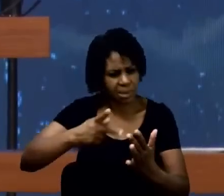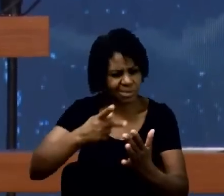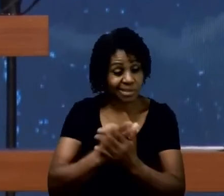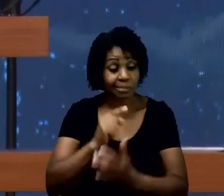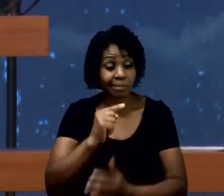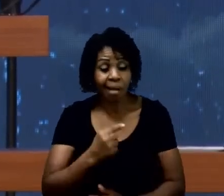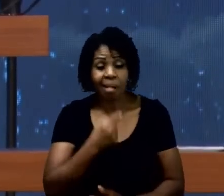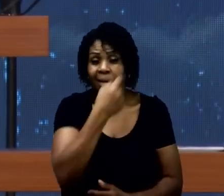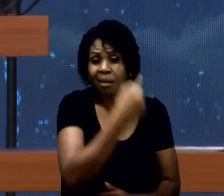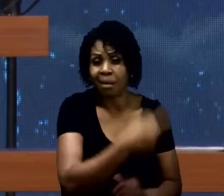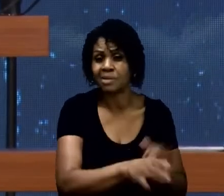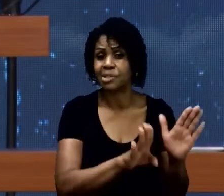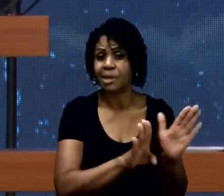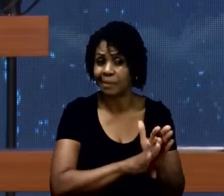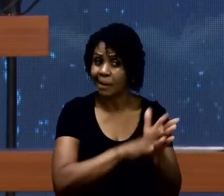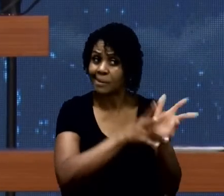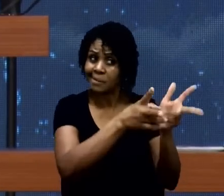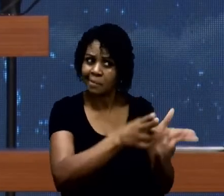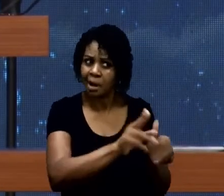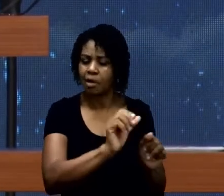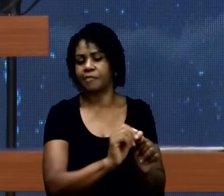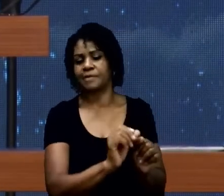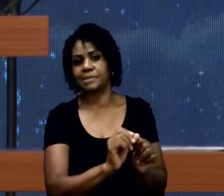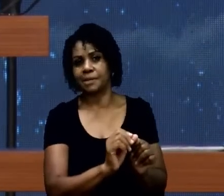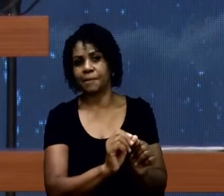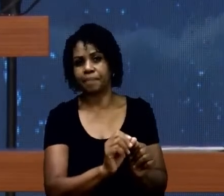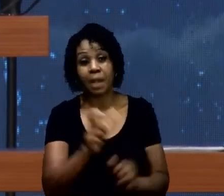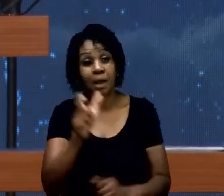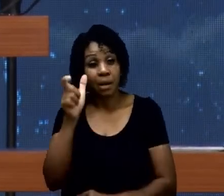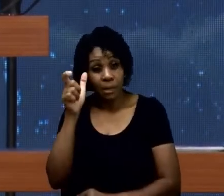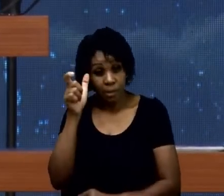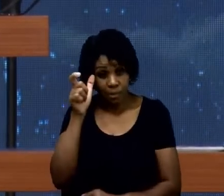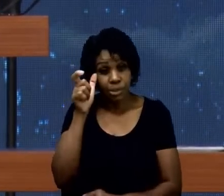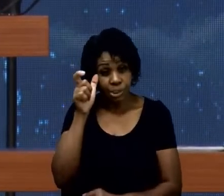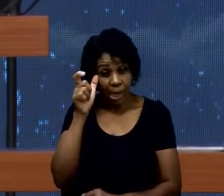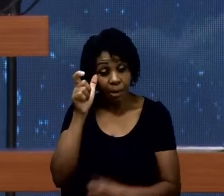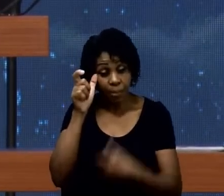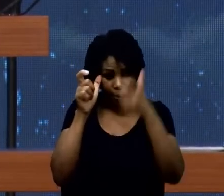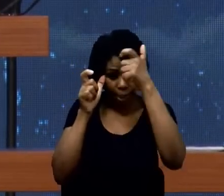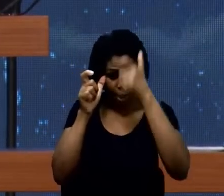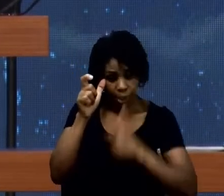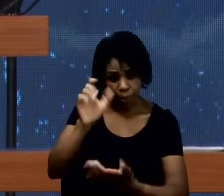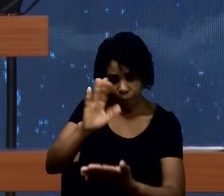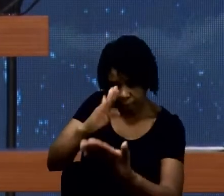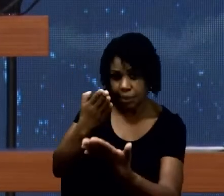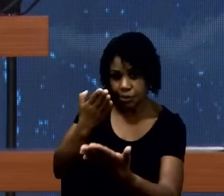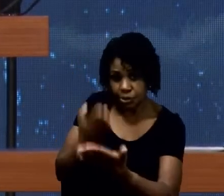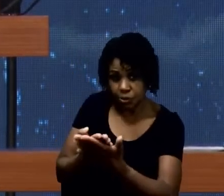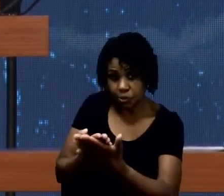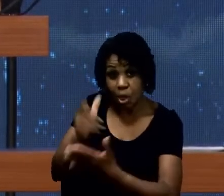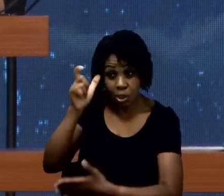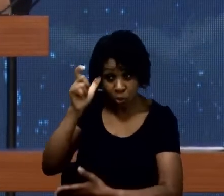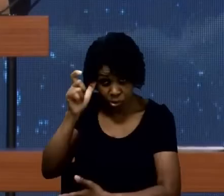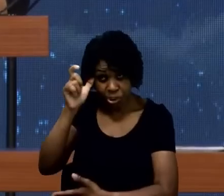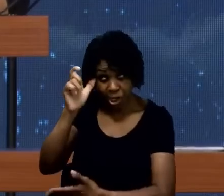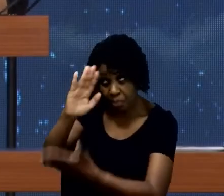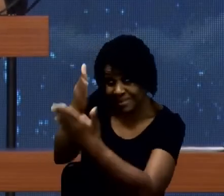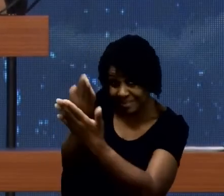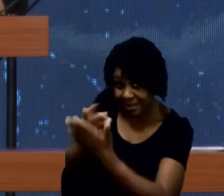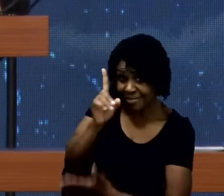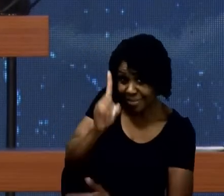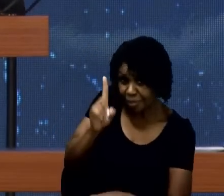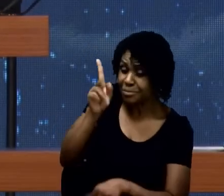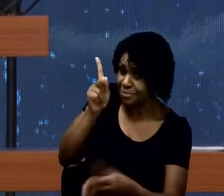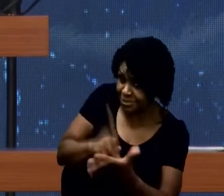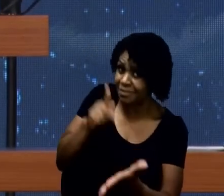ele vai fazer igual, ele é o mesmo. Olha, o diabo, eu acredito que ele tem mais fé do que muita gente. Porque ele